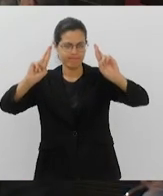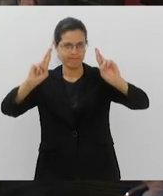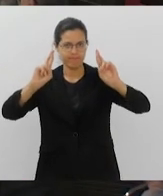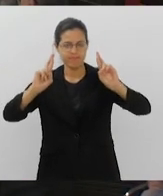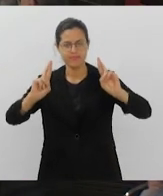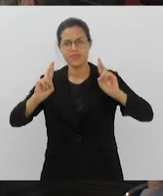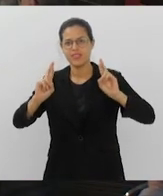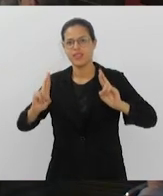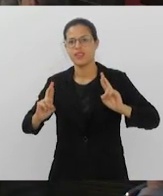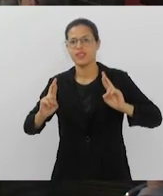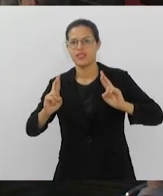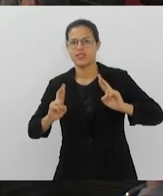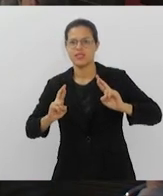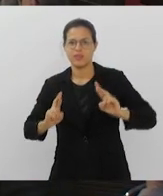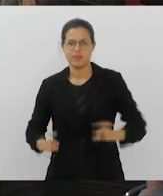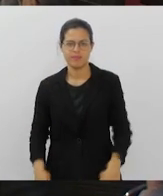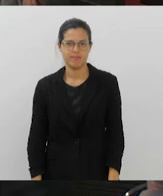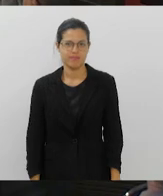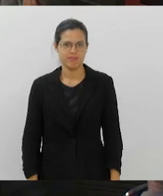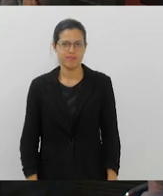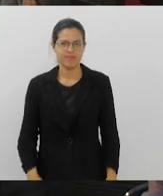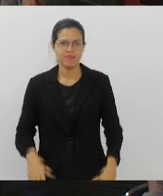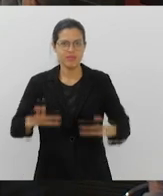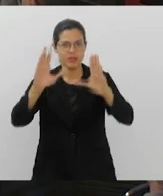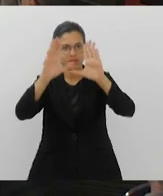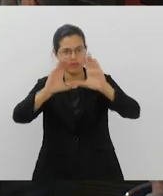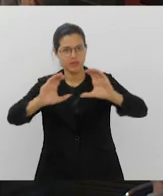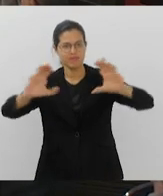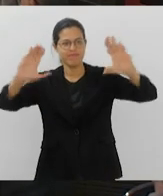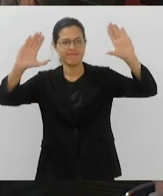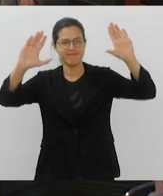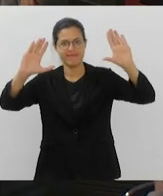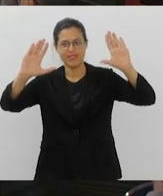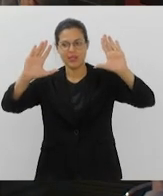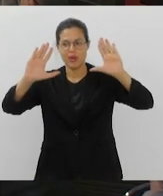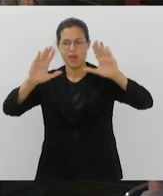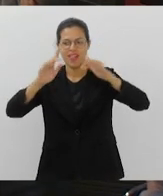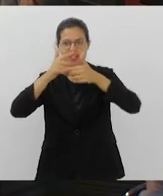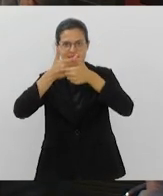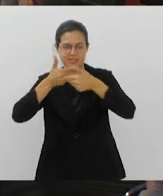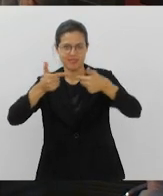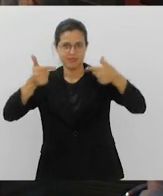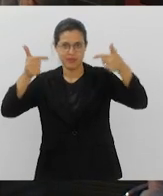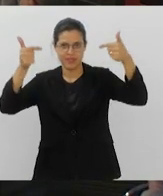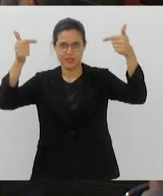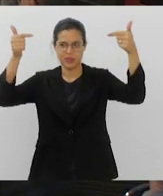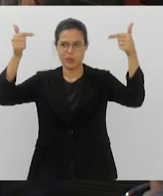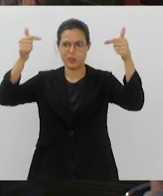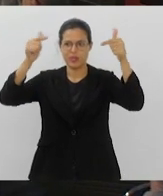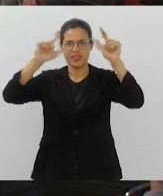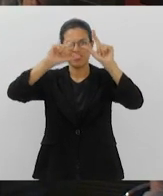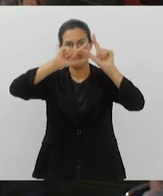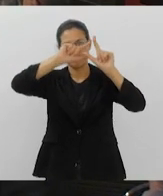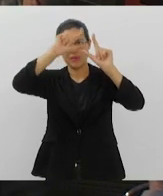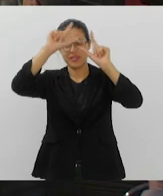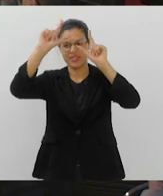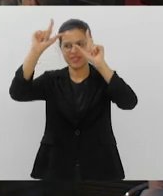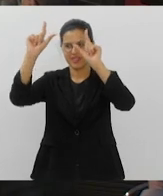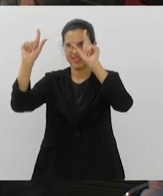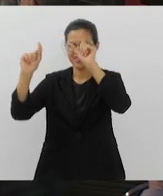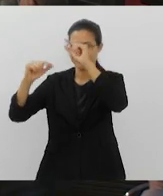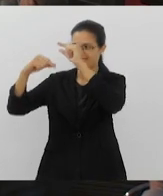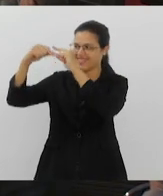desce. Sem teu formoso céu, risonho e límpido, a imagem do cruzeiro